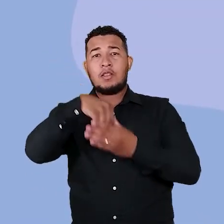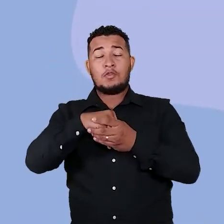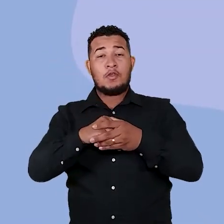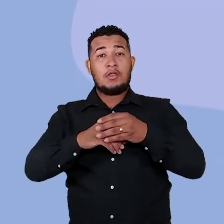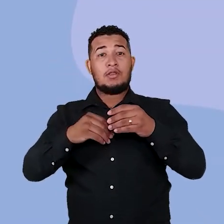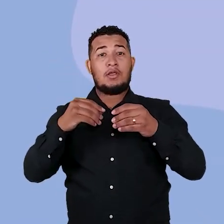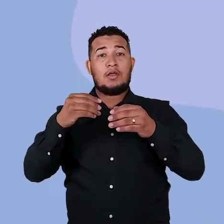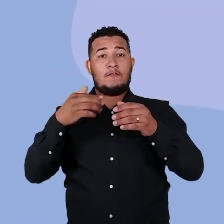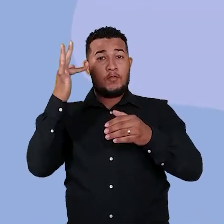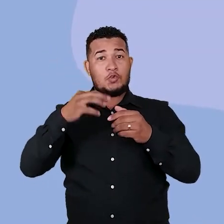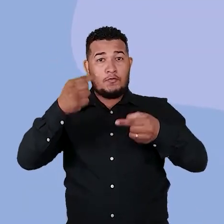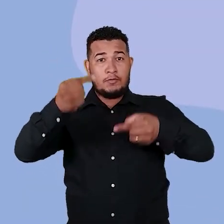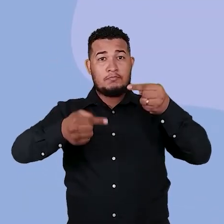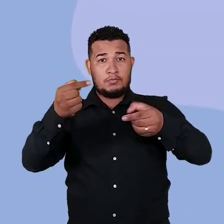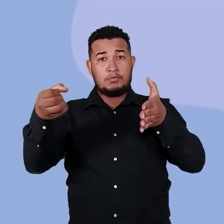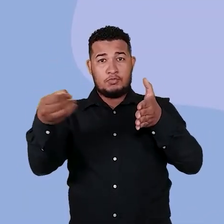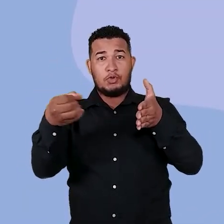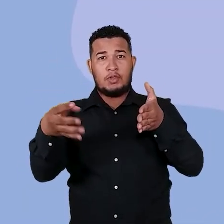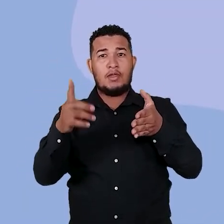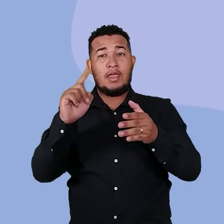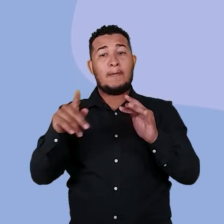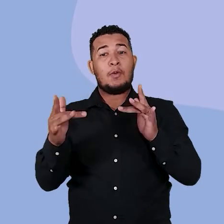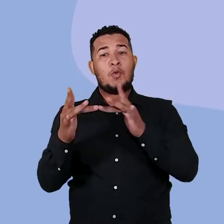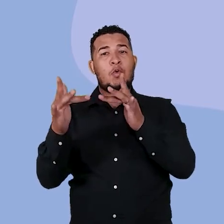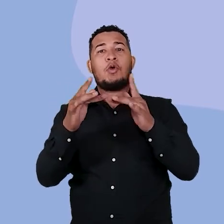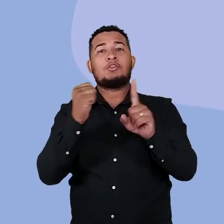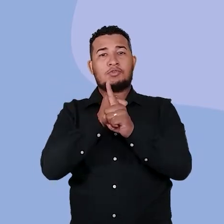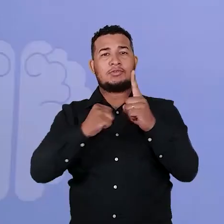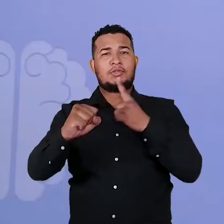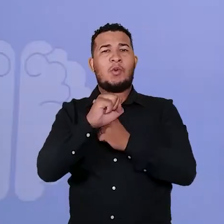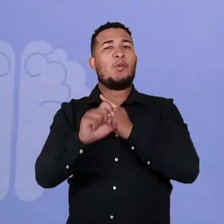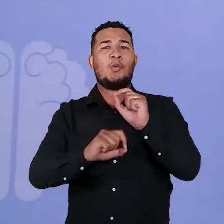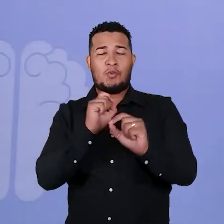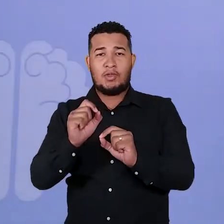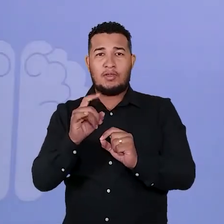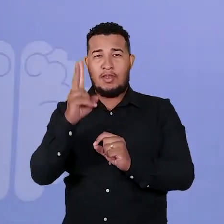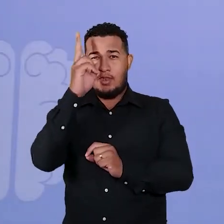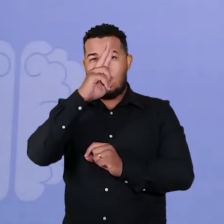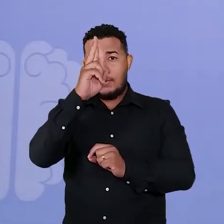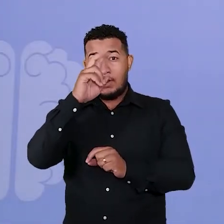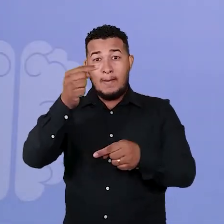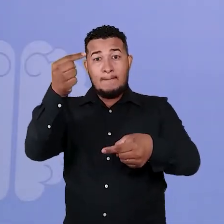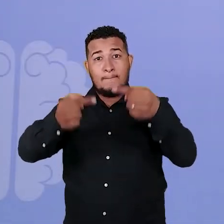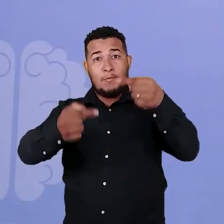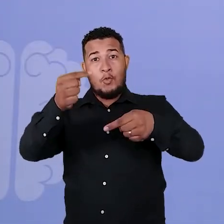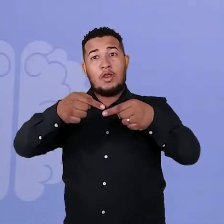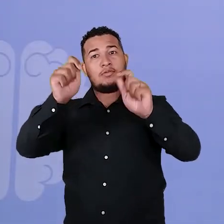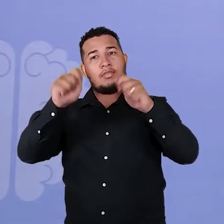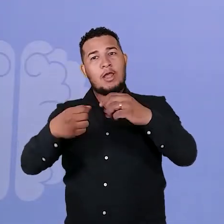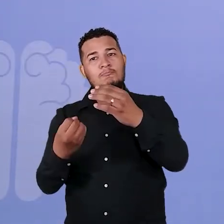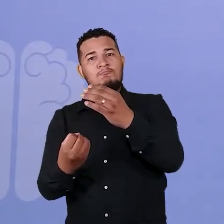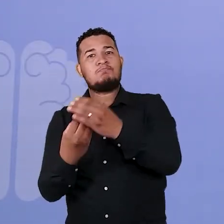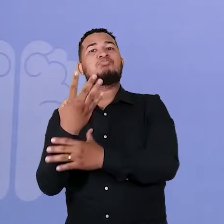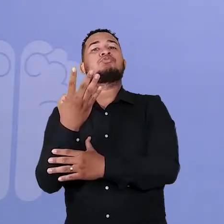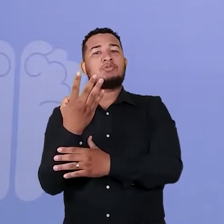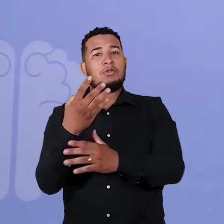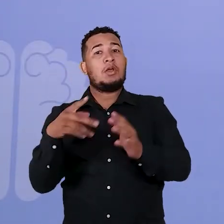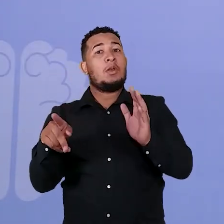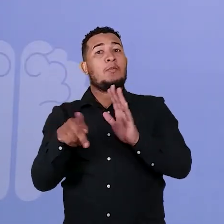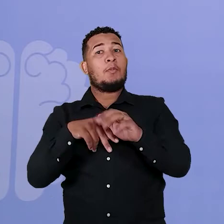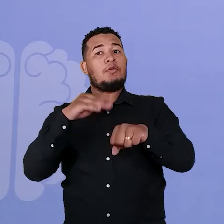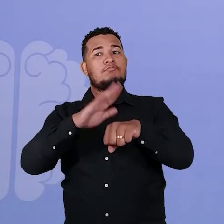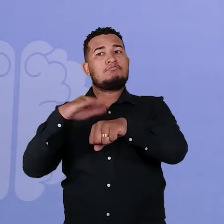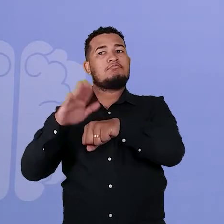em filosofia política moderna é a teoria do contrato social. Aquela ideia de que a política é